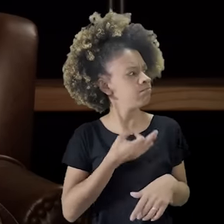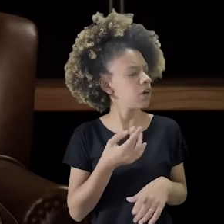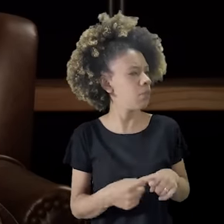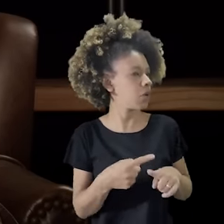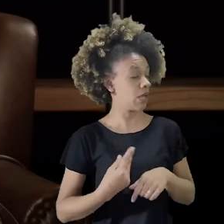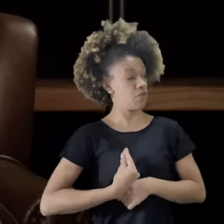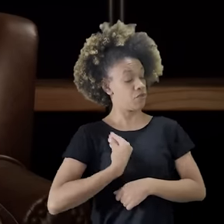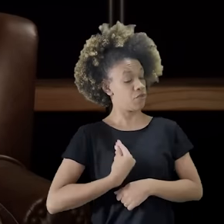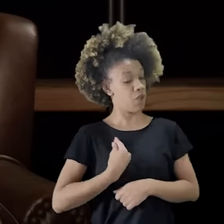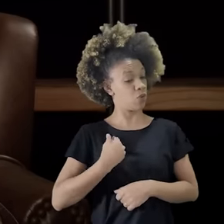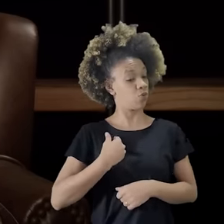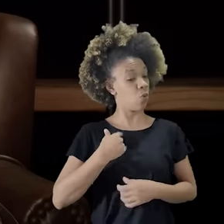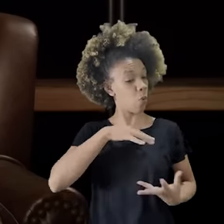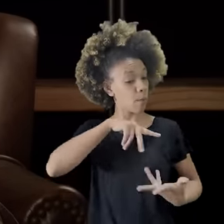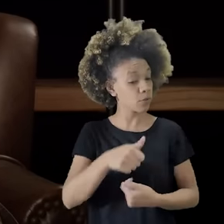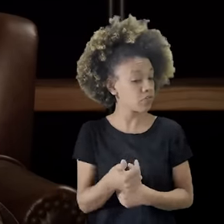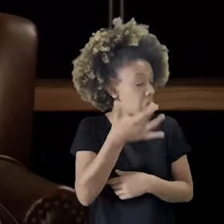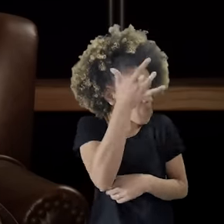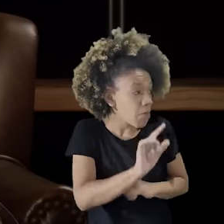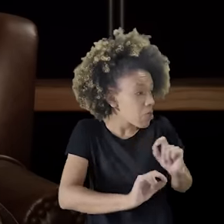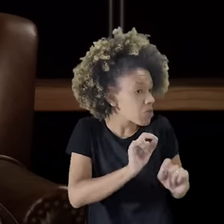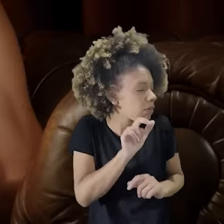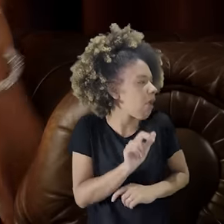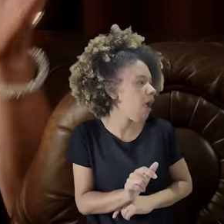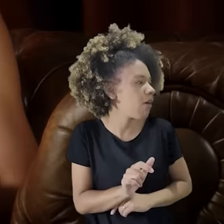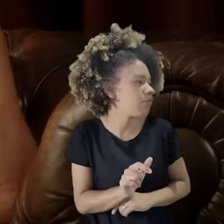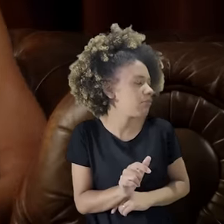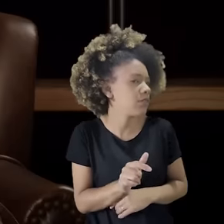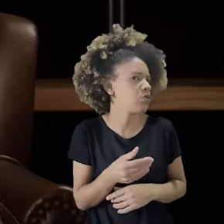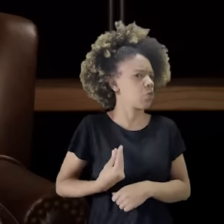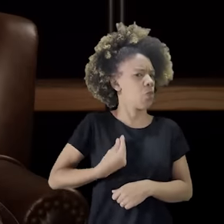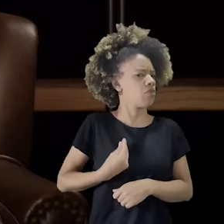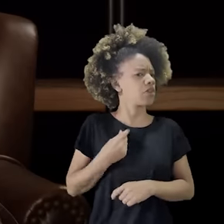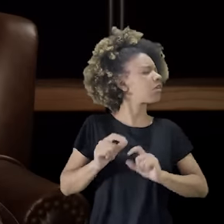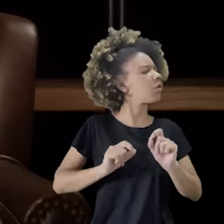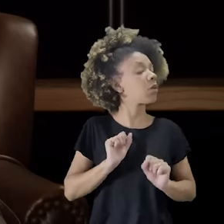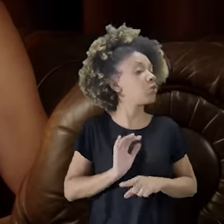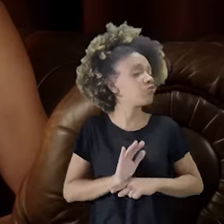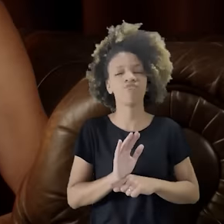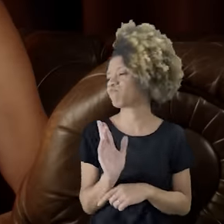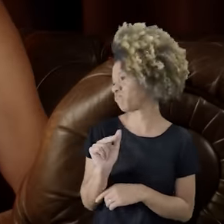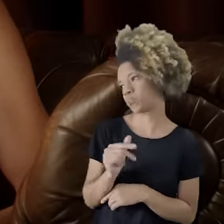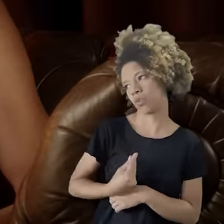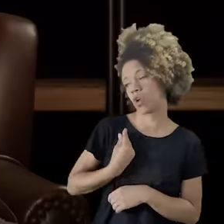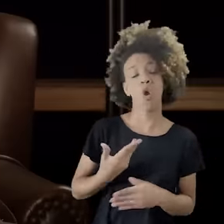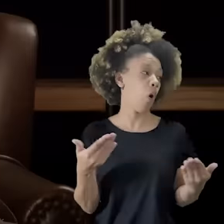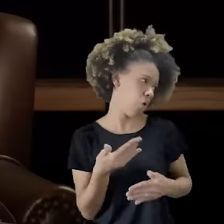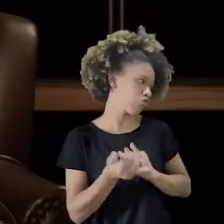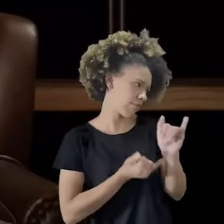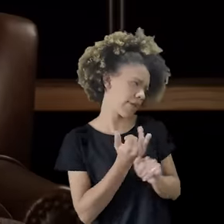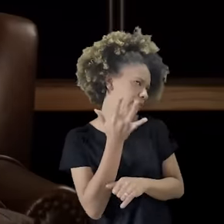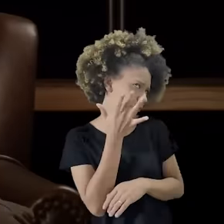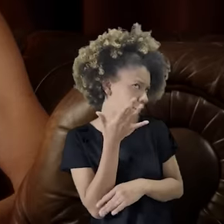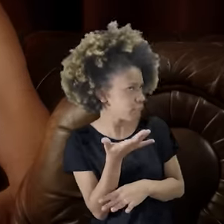você tava vivendo um universo que você nem sabia o que você era e você não convivia com alguém que podia te auxiliar hoje é fácil com